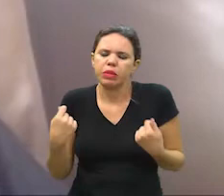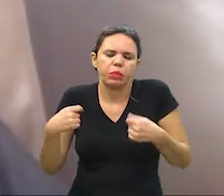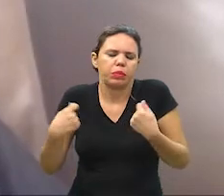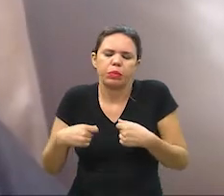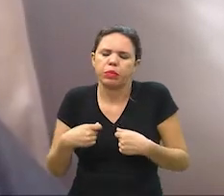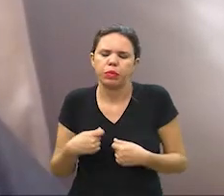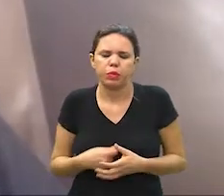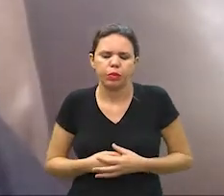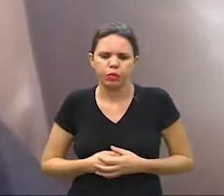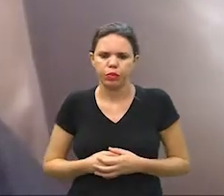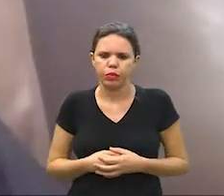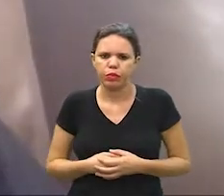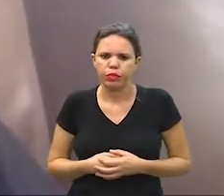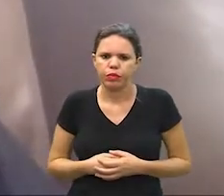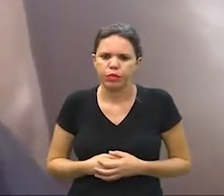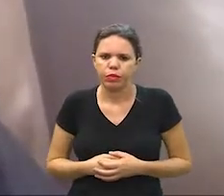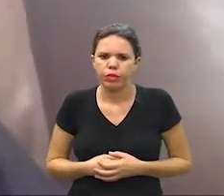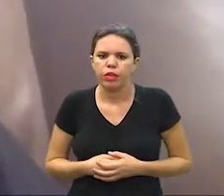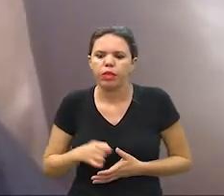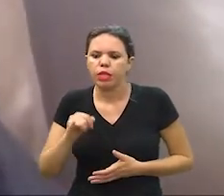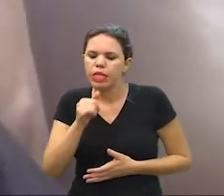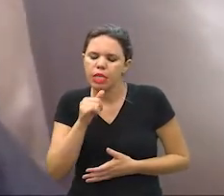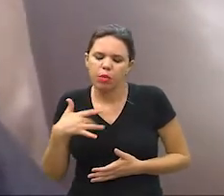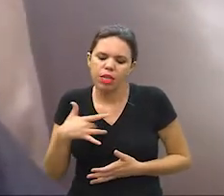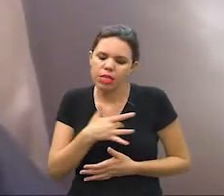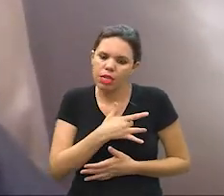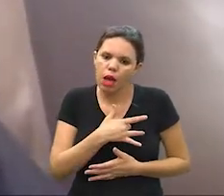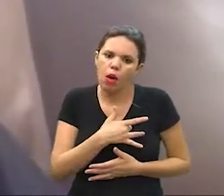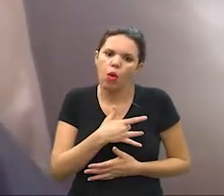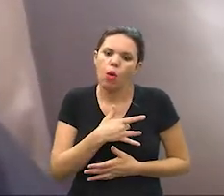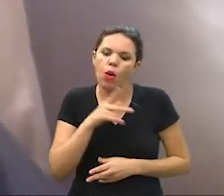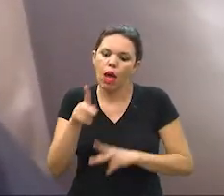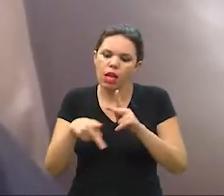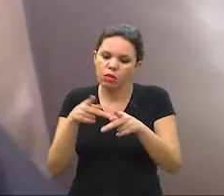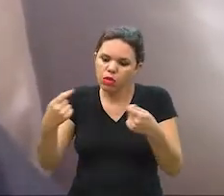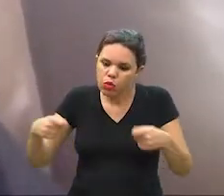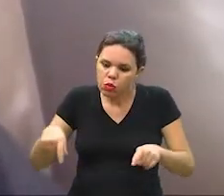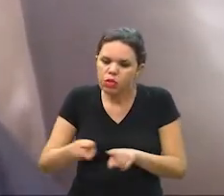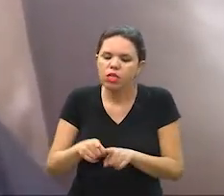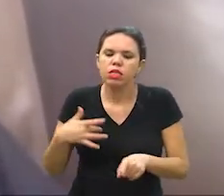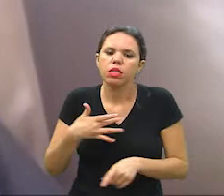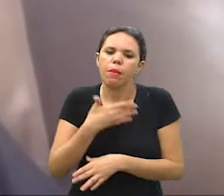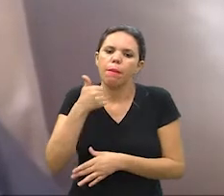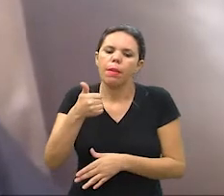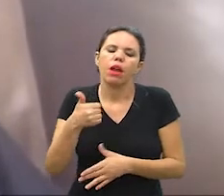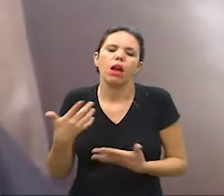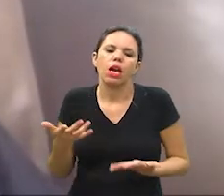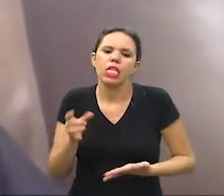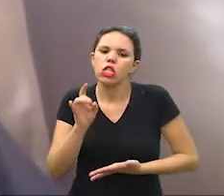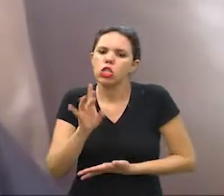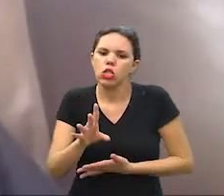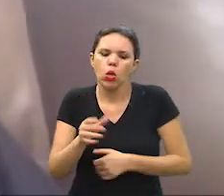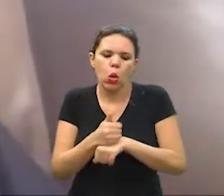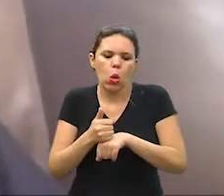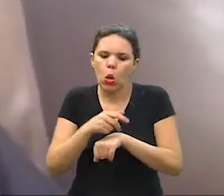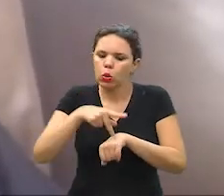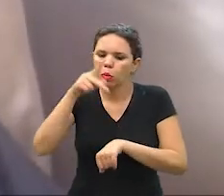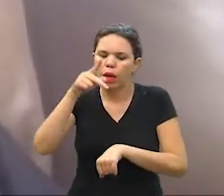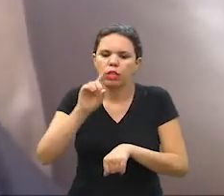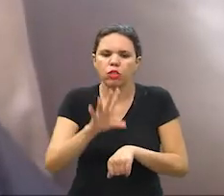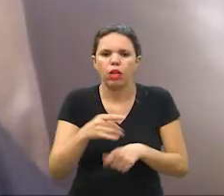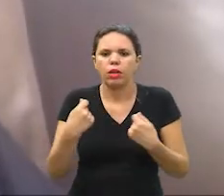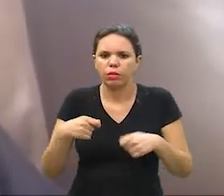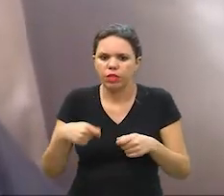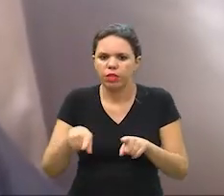precisa, enquanto necessidade de saúde das pessoas, ela não precisa só do especialista.